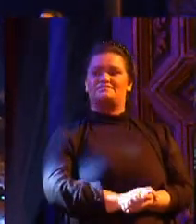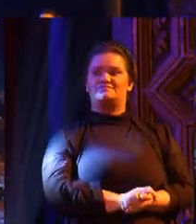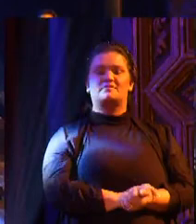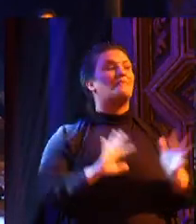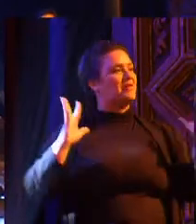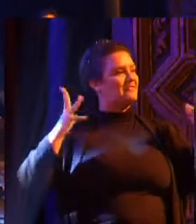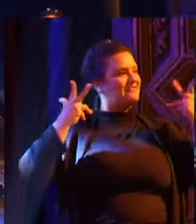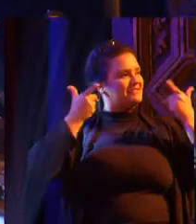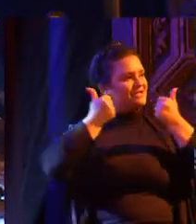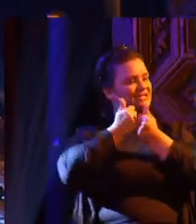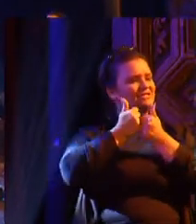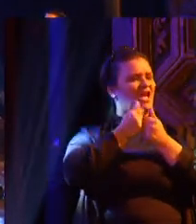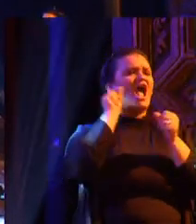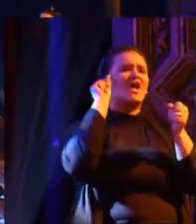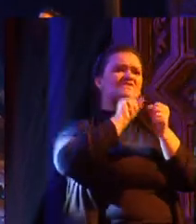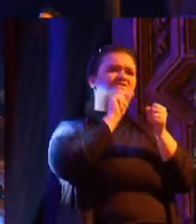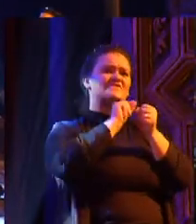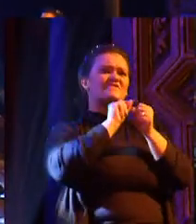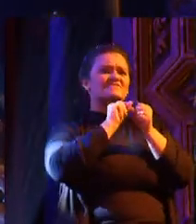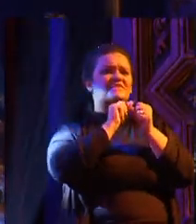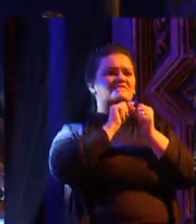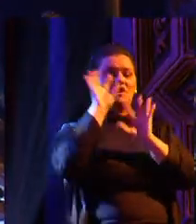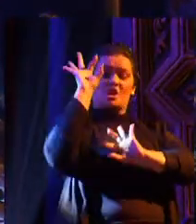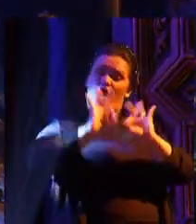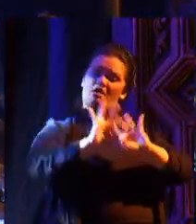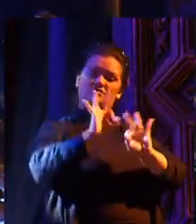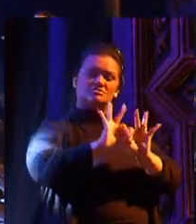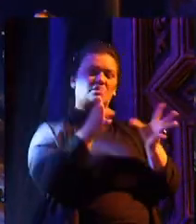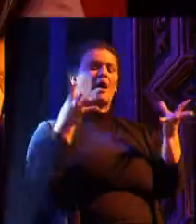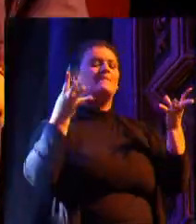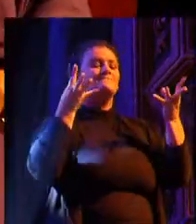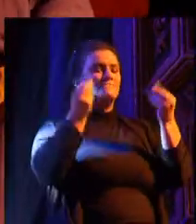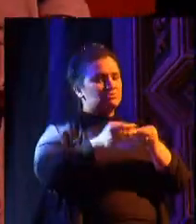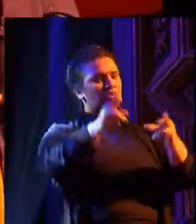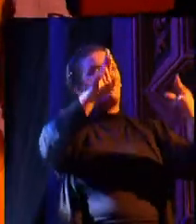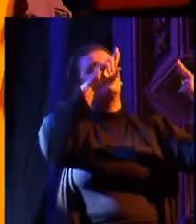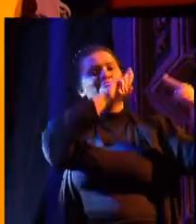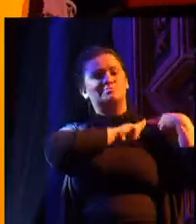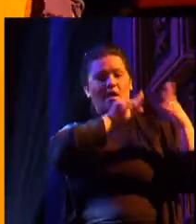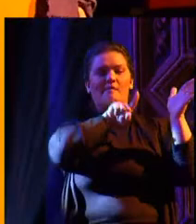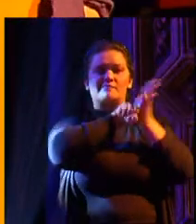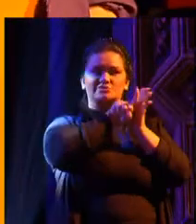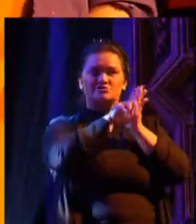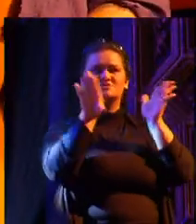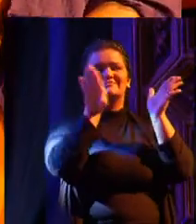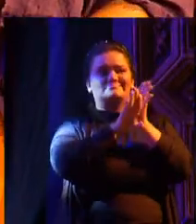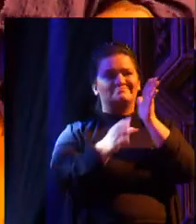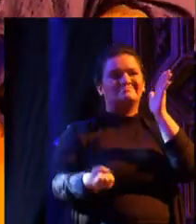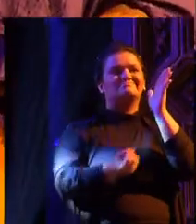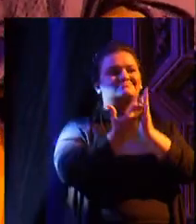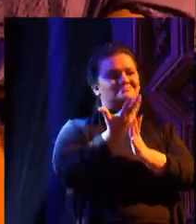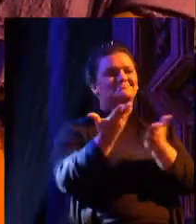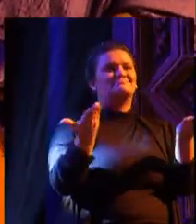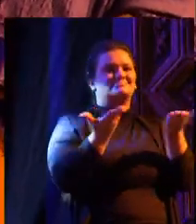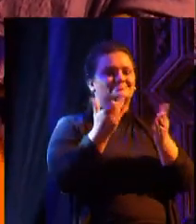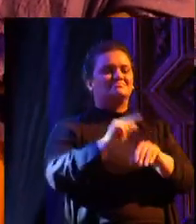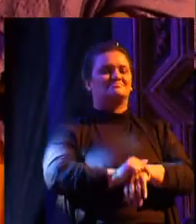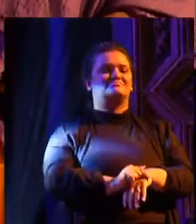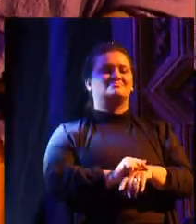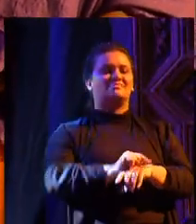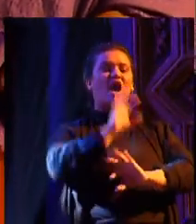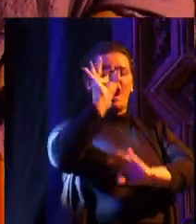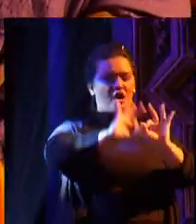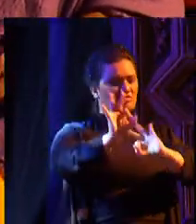Maravilha. E quem fez essa curadoria, hein? Muita responsabilidade e pesquisa para chegar até aqui, não? A curadoria reuniu